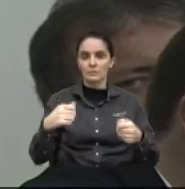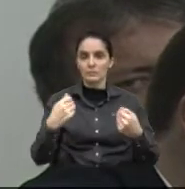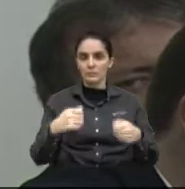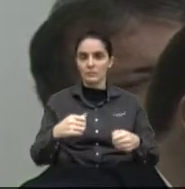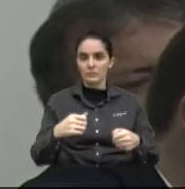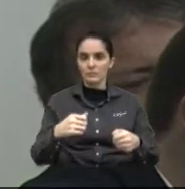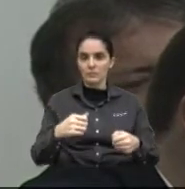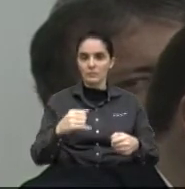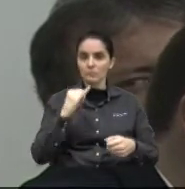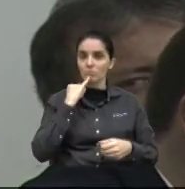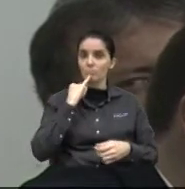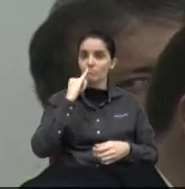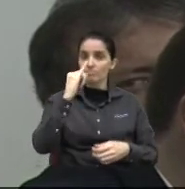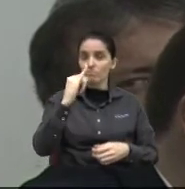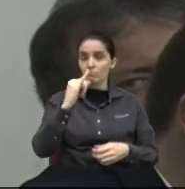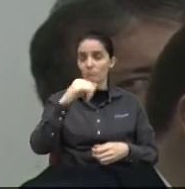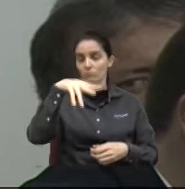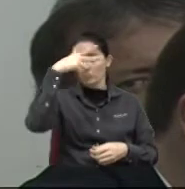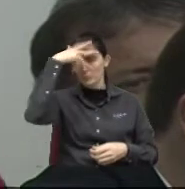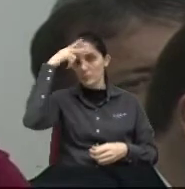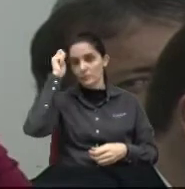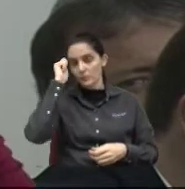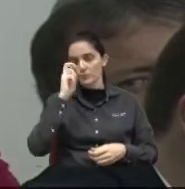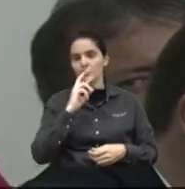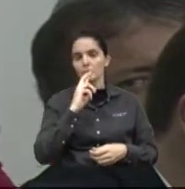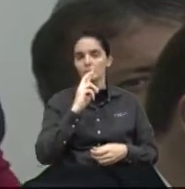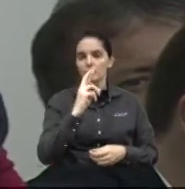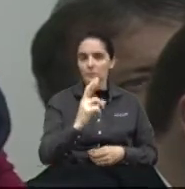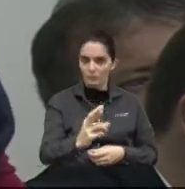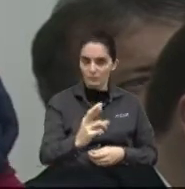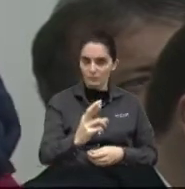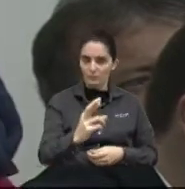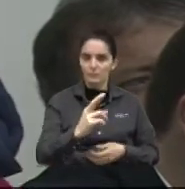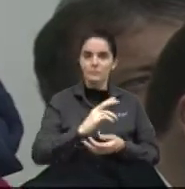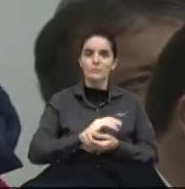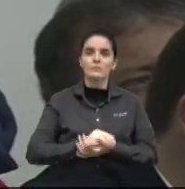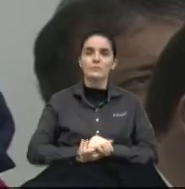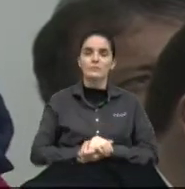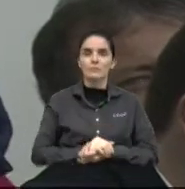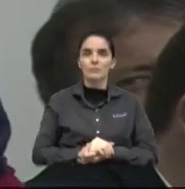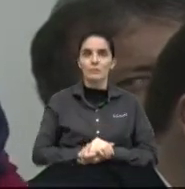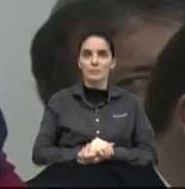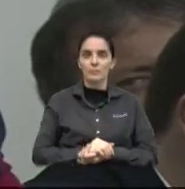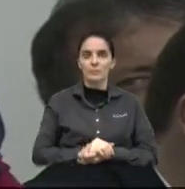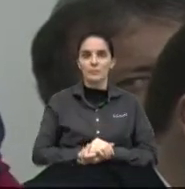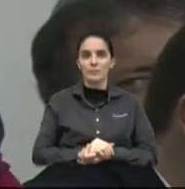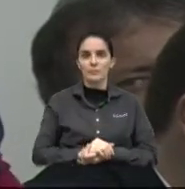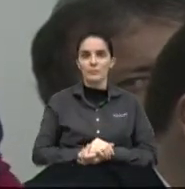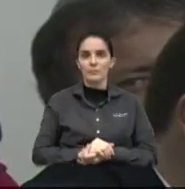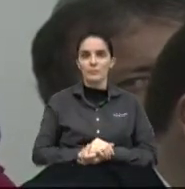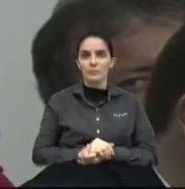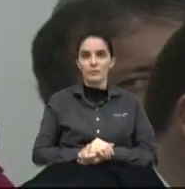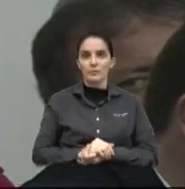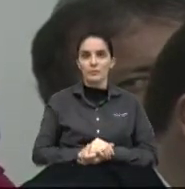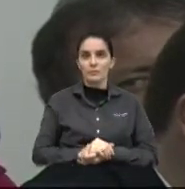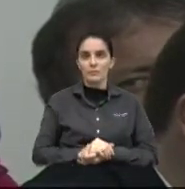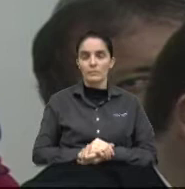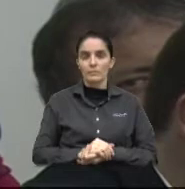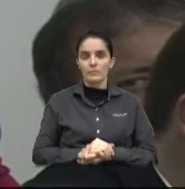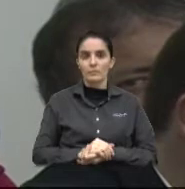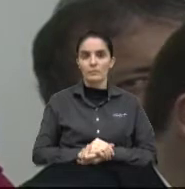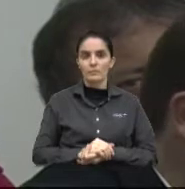ao executivo ou qualquer outro órgão está nos dá base tanto para fazer